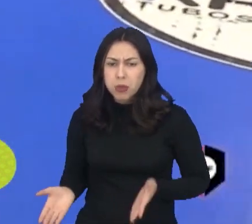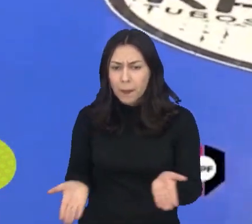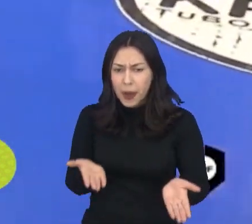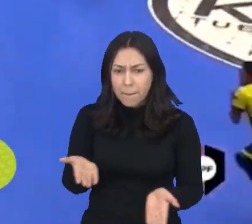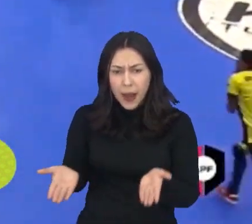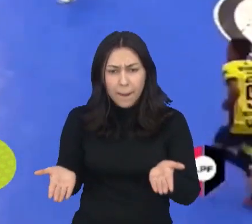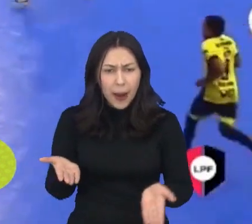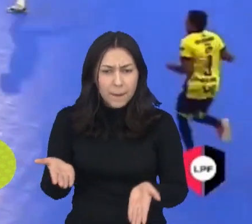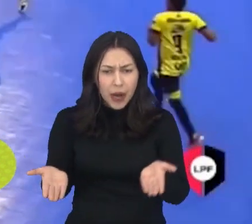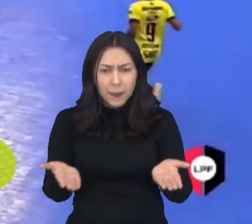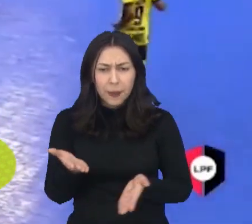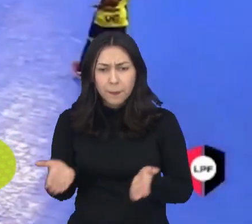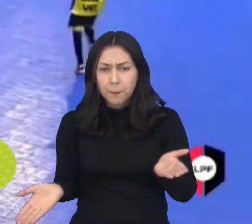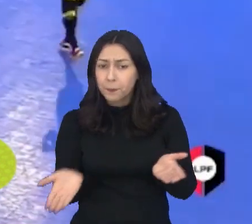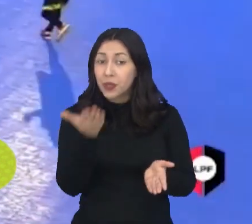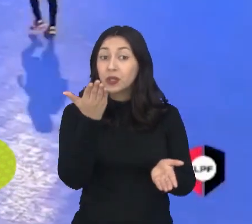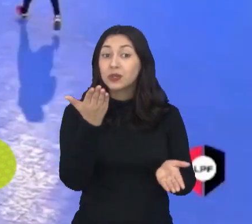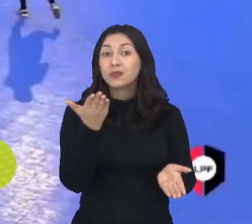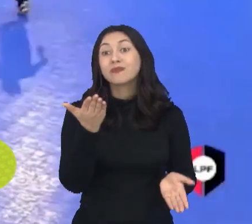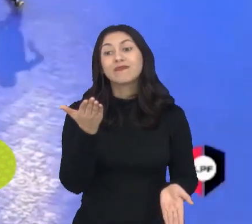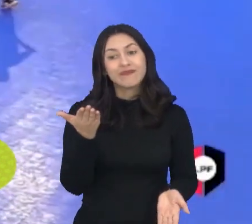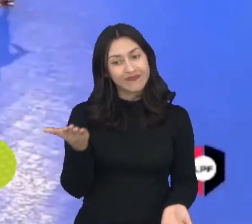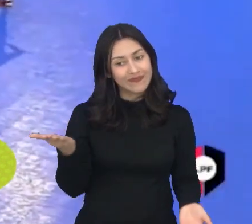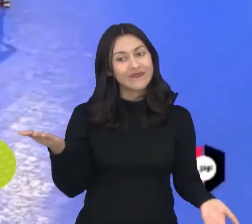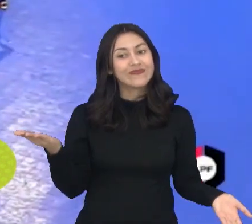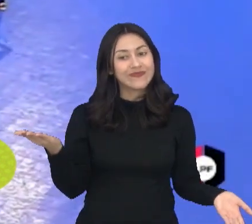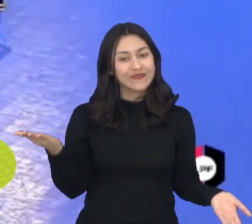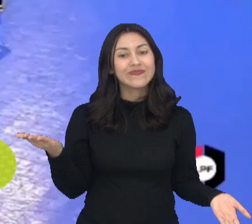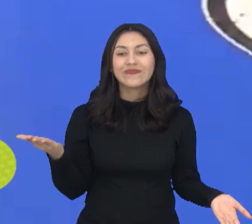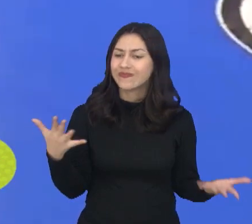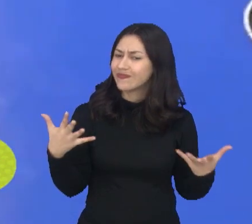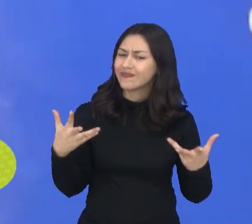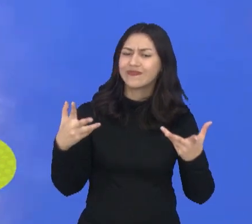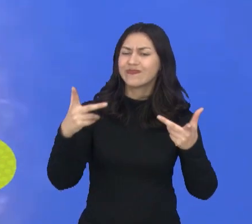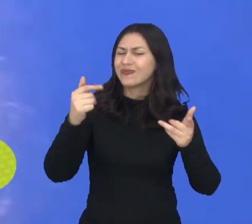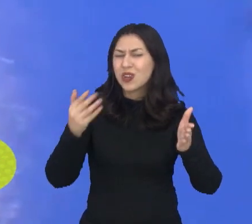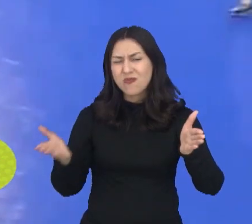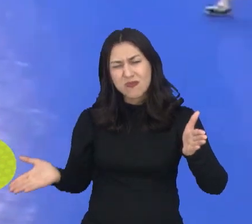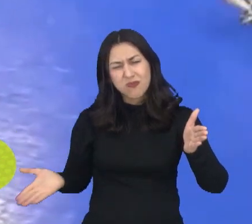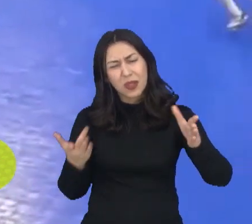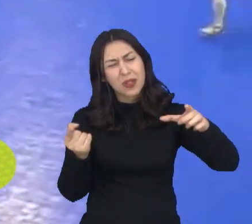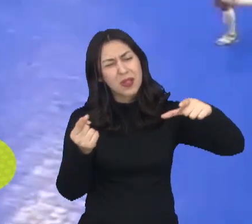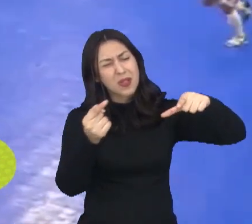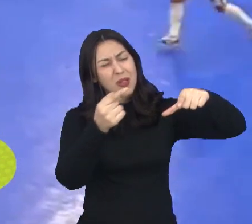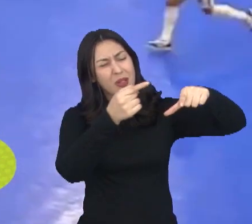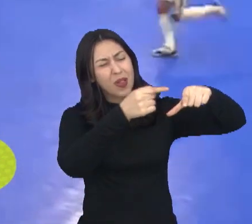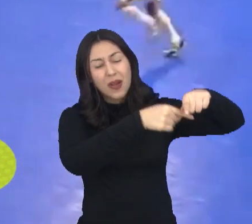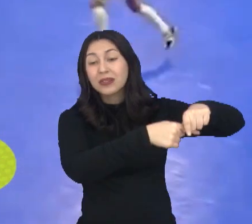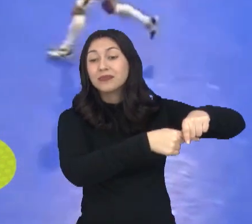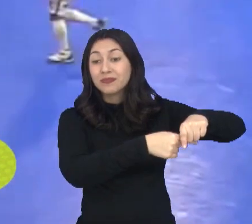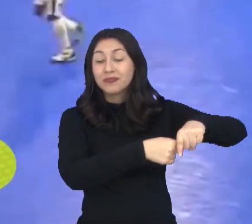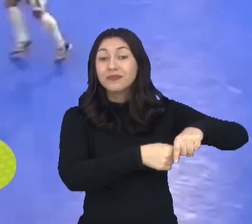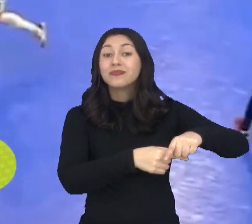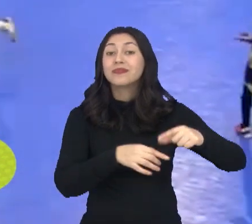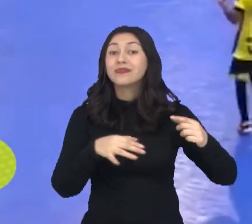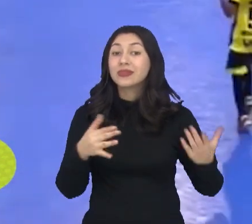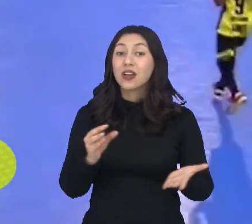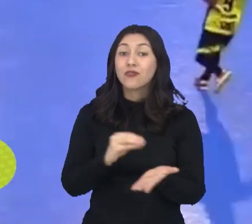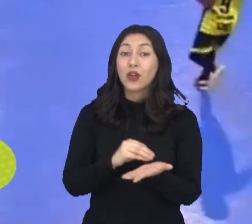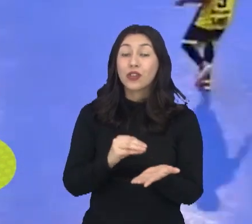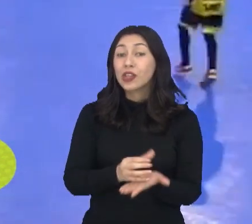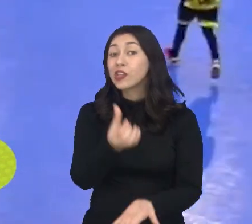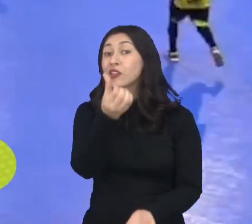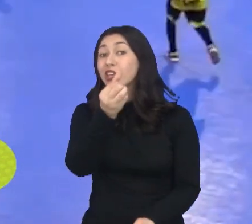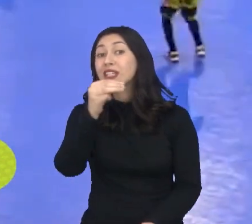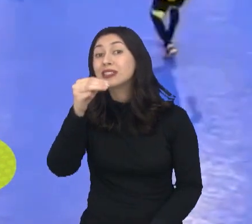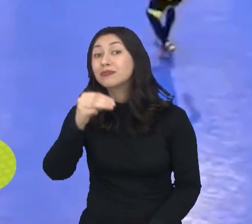carregando pela lateral, limpou o segundo e mandou a botina. Mandou o sapato no ângulo do goleiro do São Bernardo, restando 6h31 para